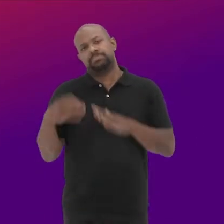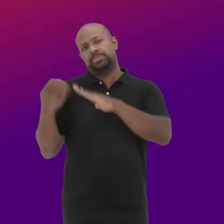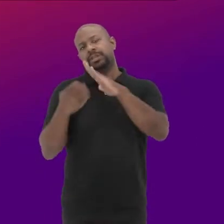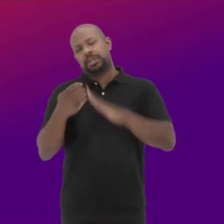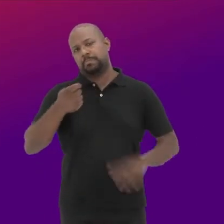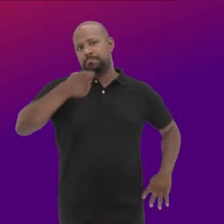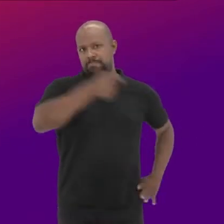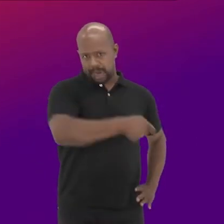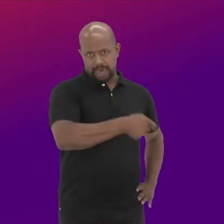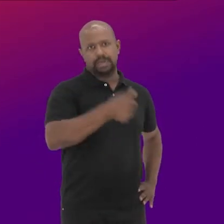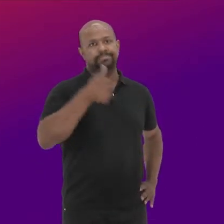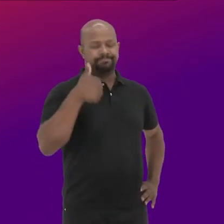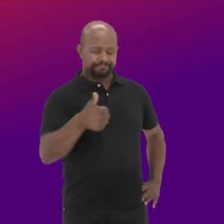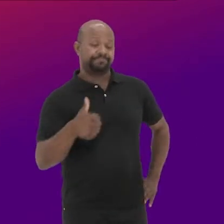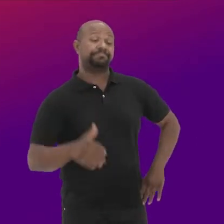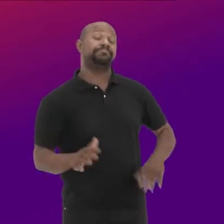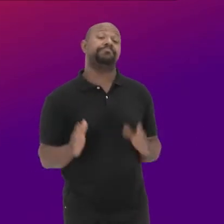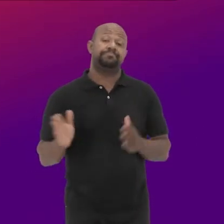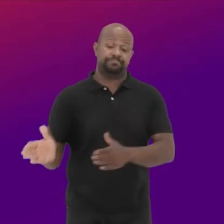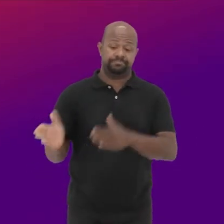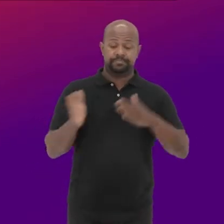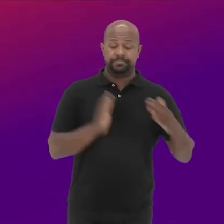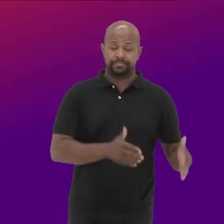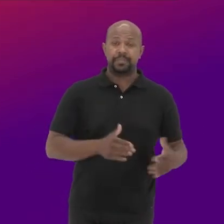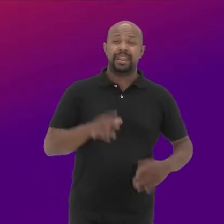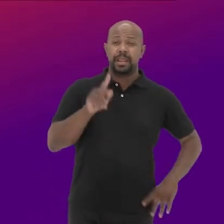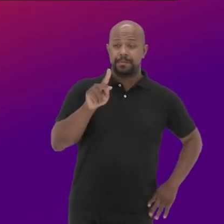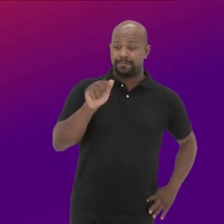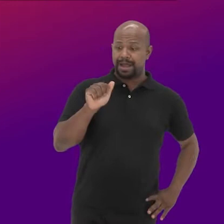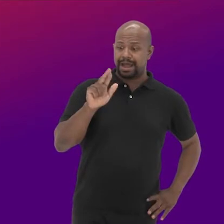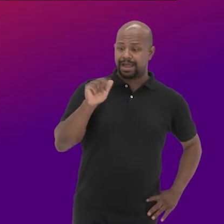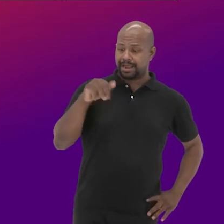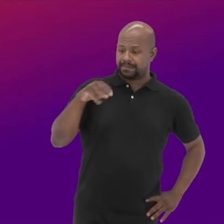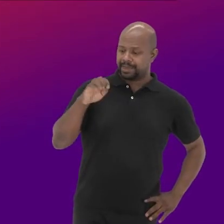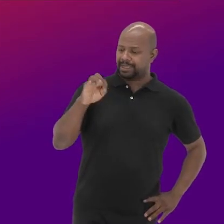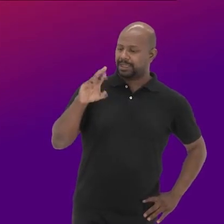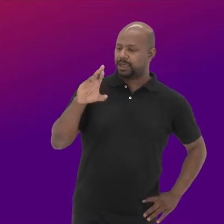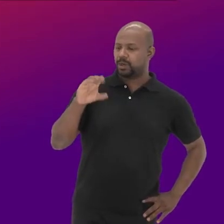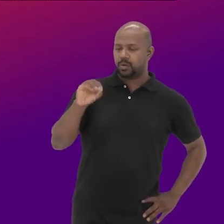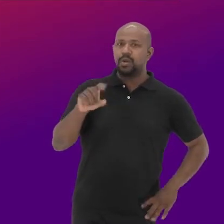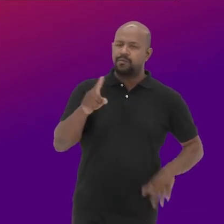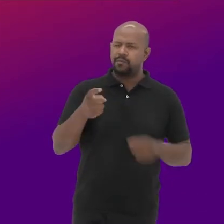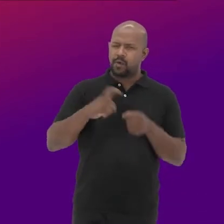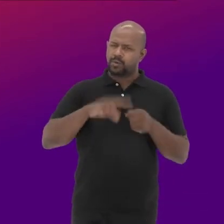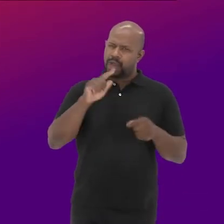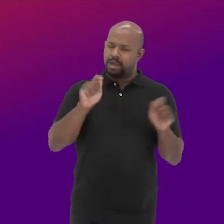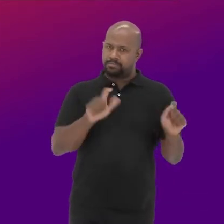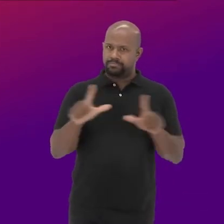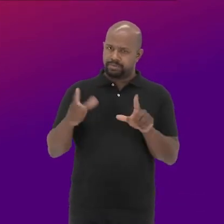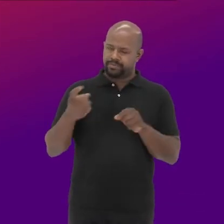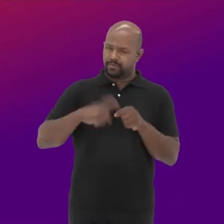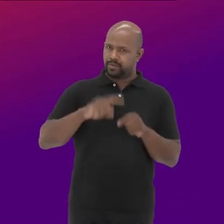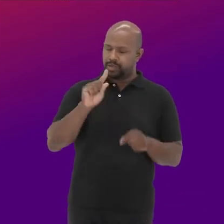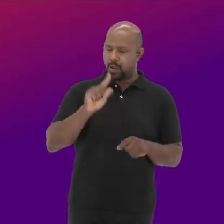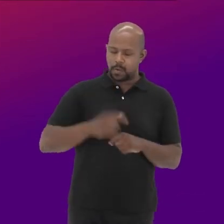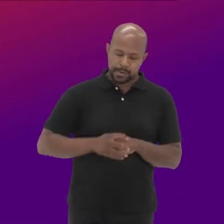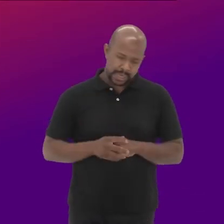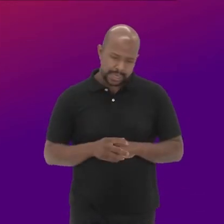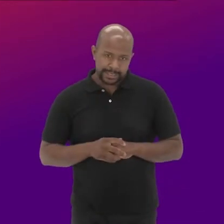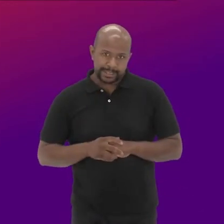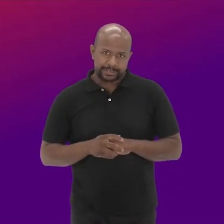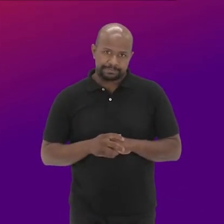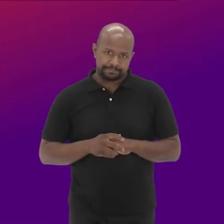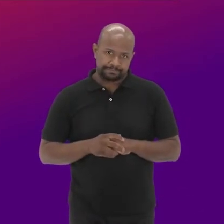acontece o pagamento. No caso dos seguros paramétricos, eu vou voltar aqui um slide.